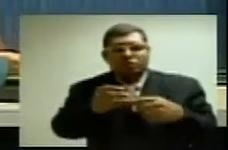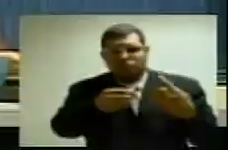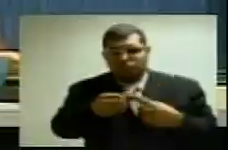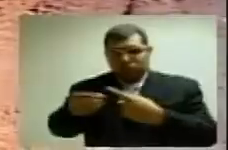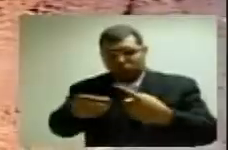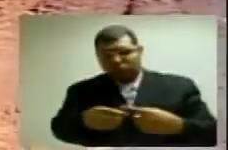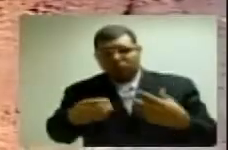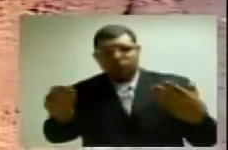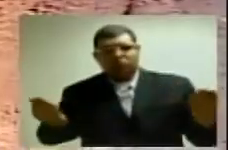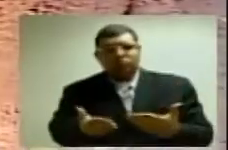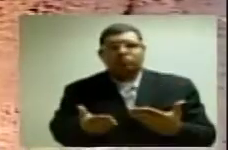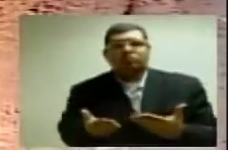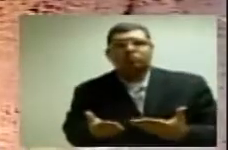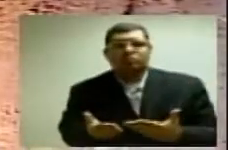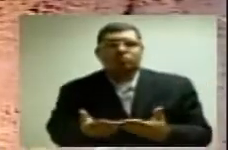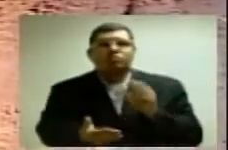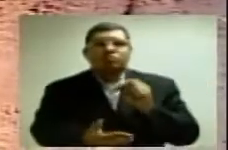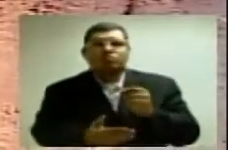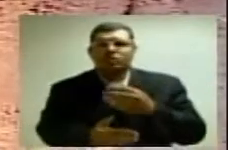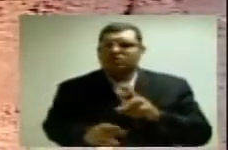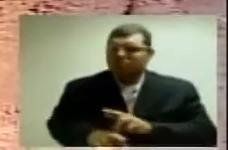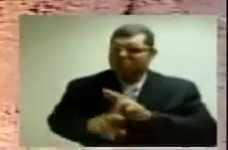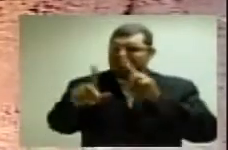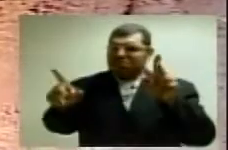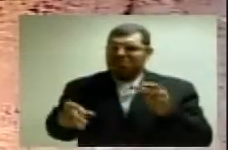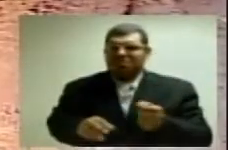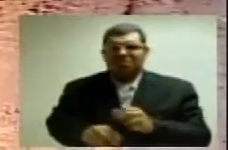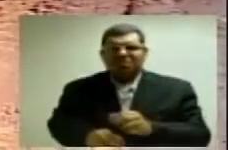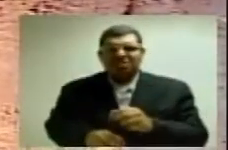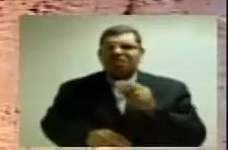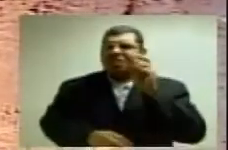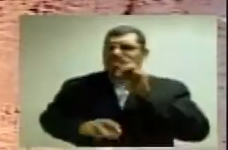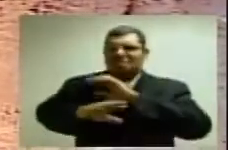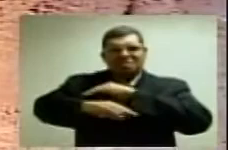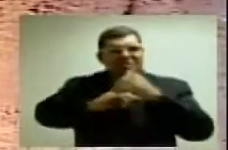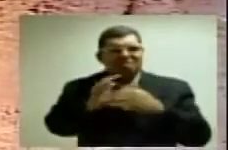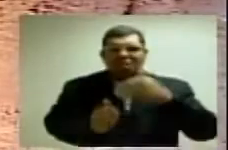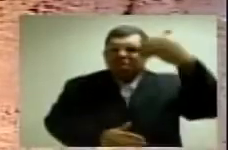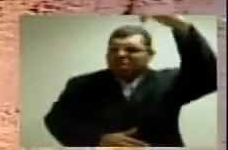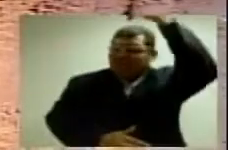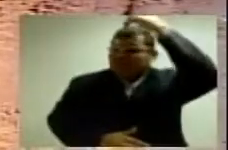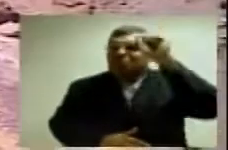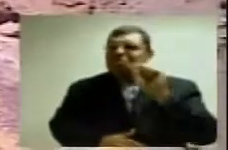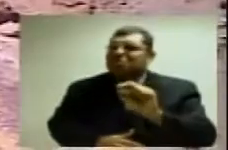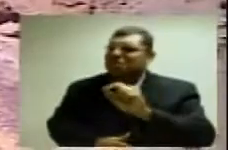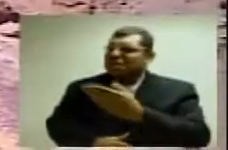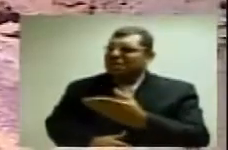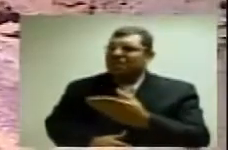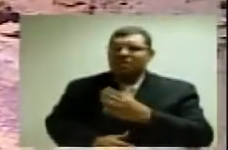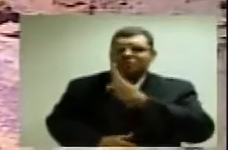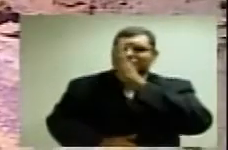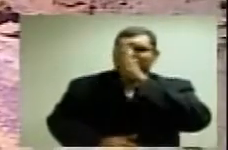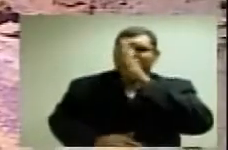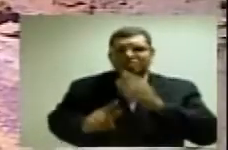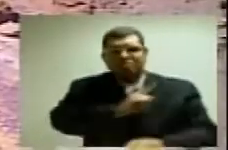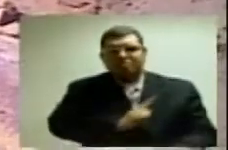município. E o que estranha é a completa e absoluta